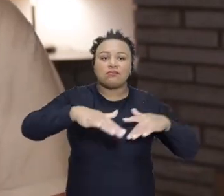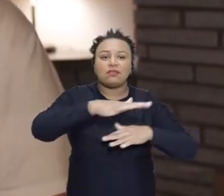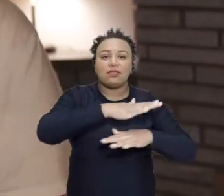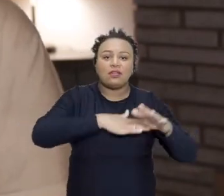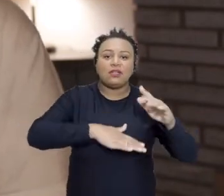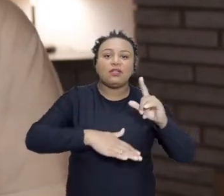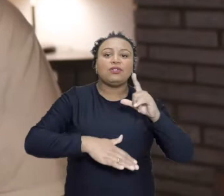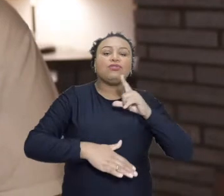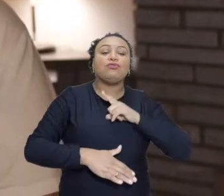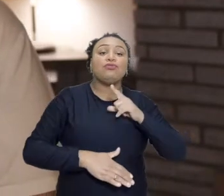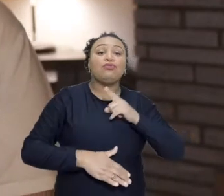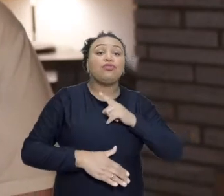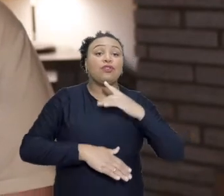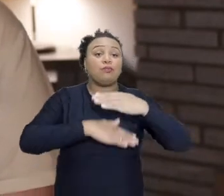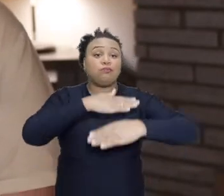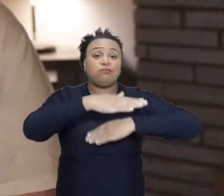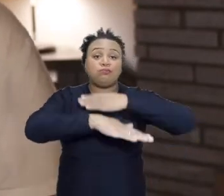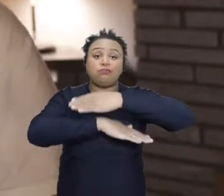mumificação